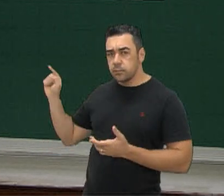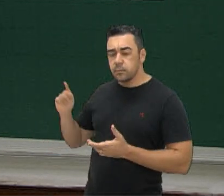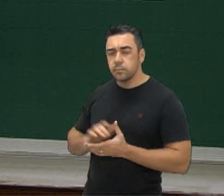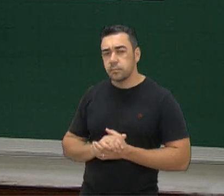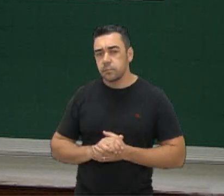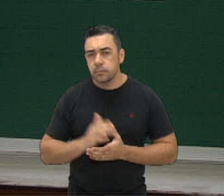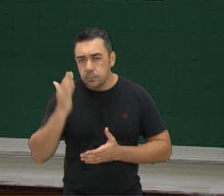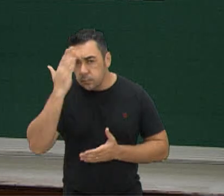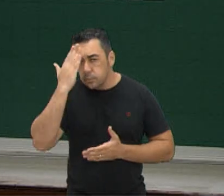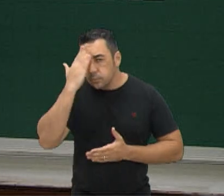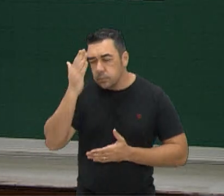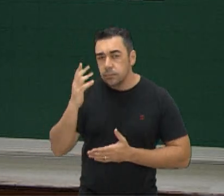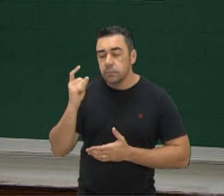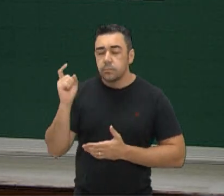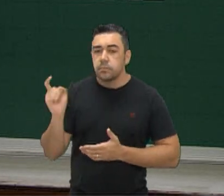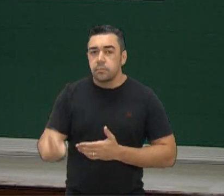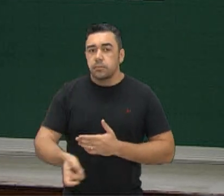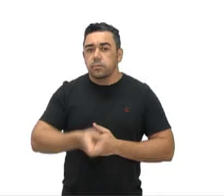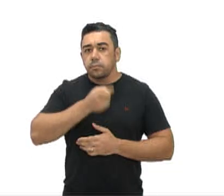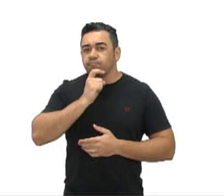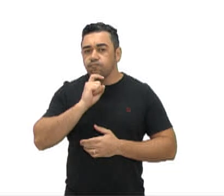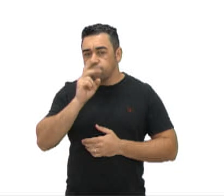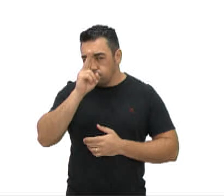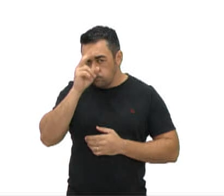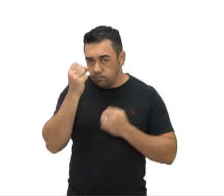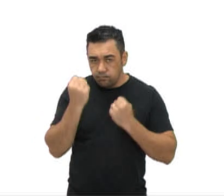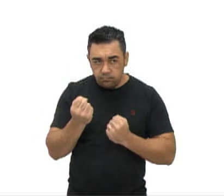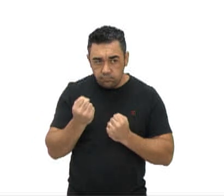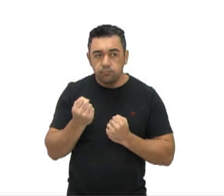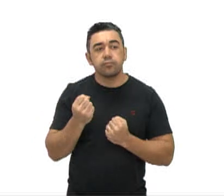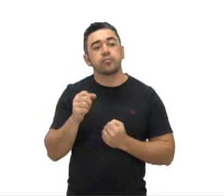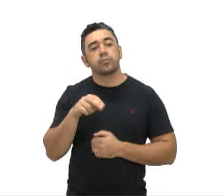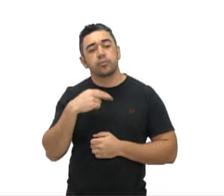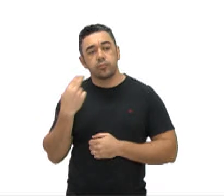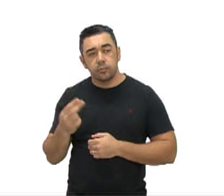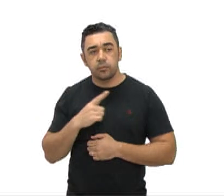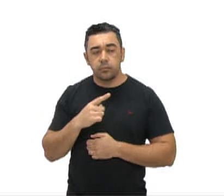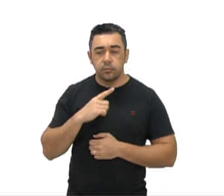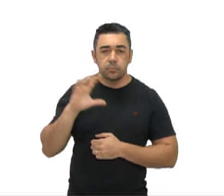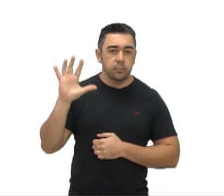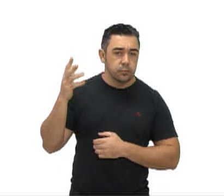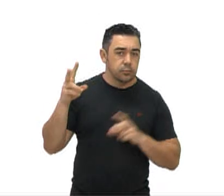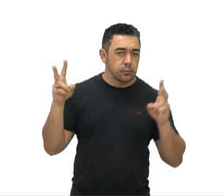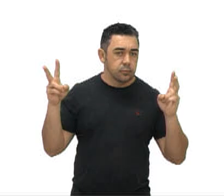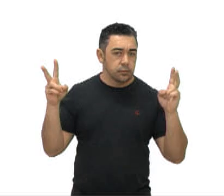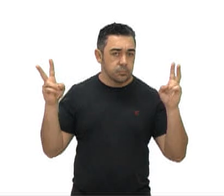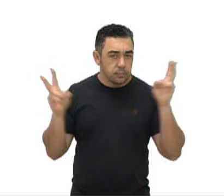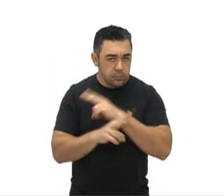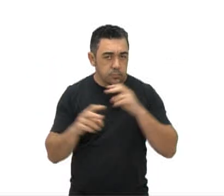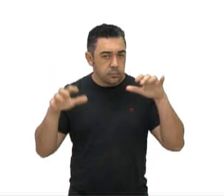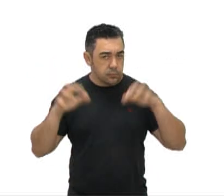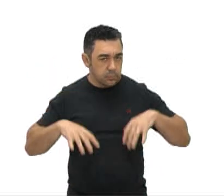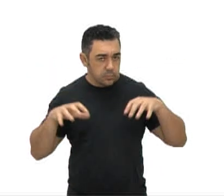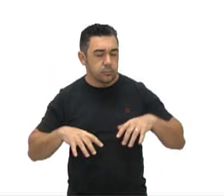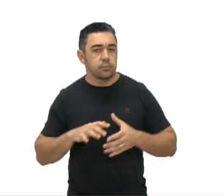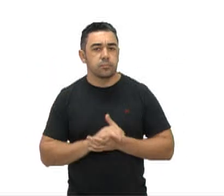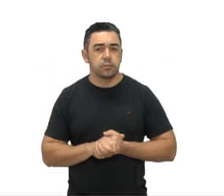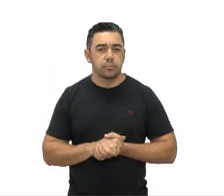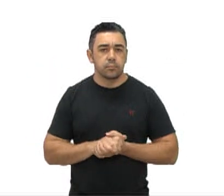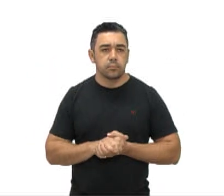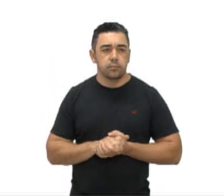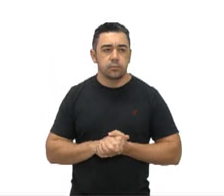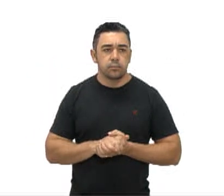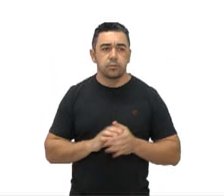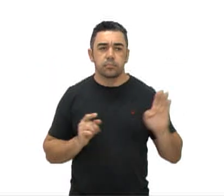que o frio é muito intenso, cielo nuboso com previsão de lluvia e vento? Será que llueve muito,